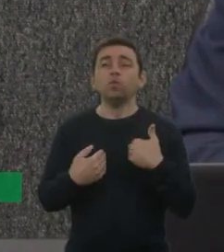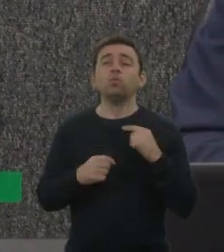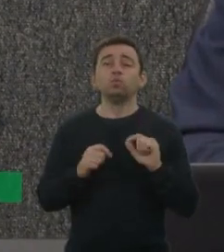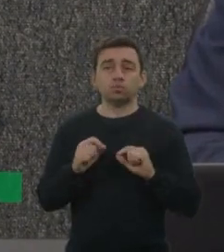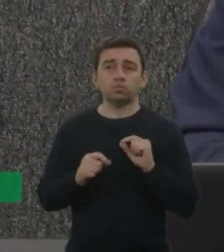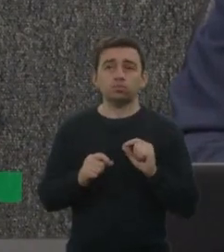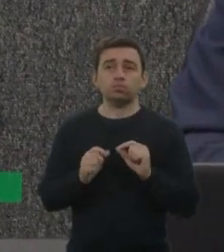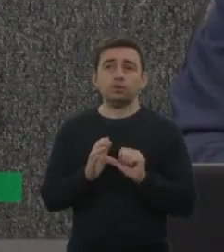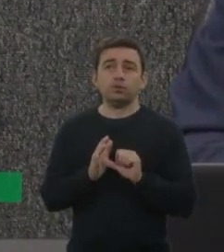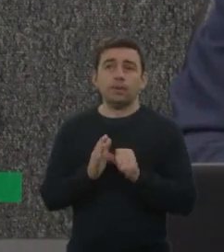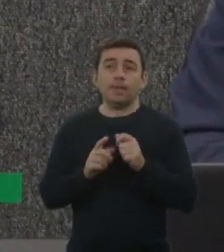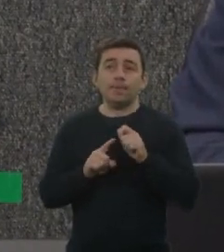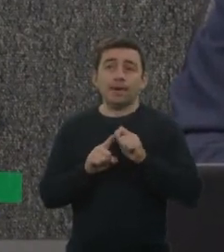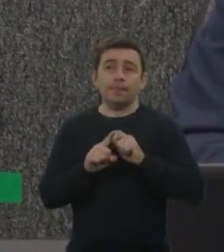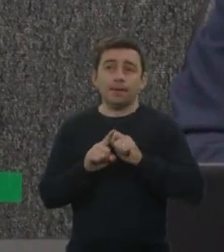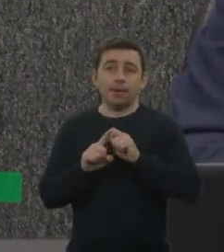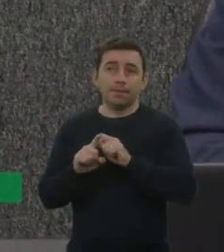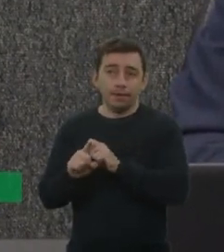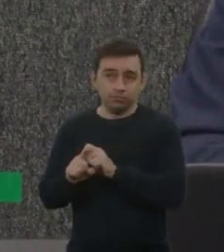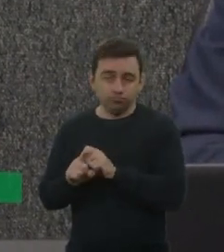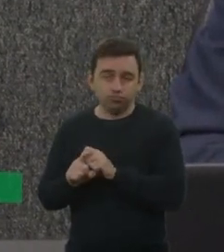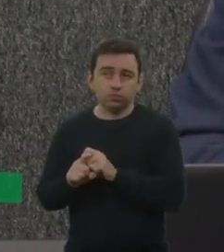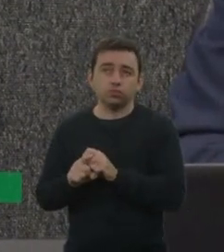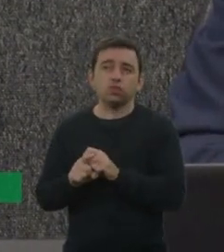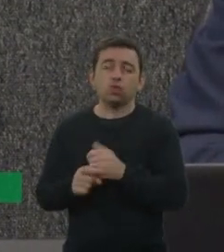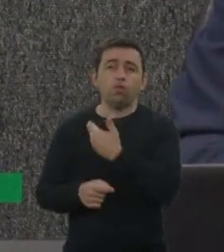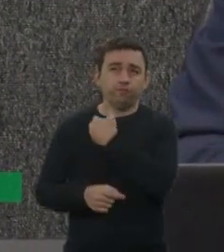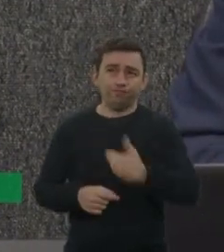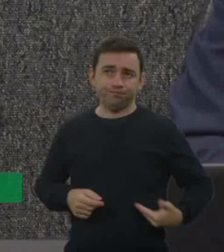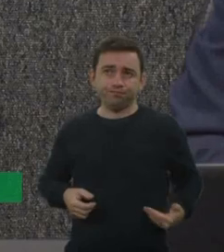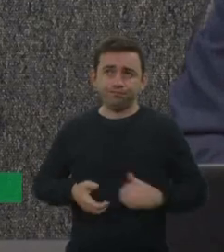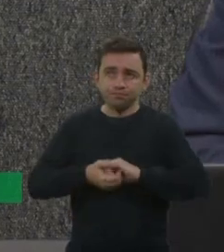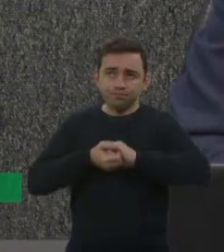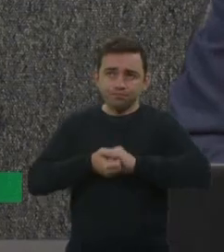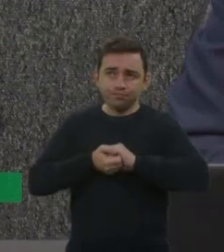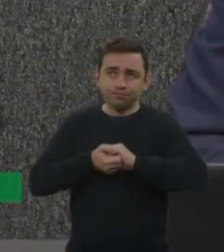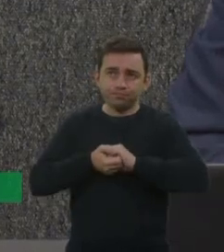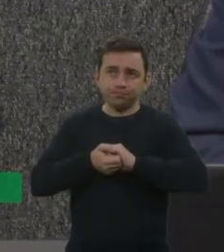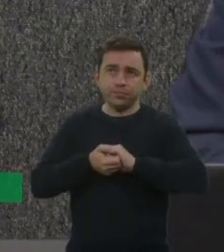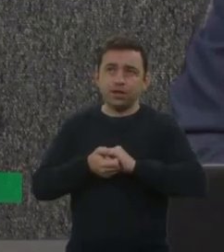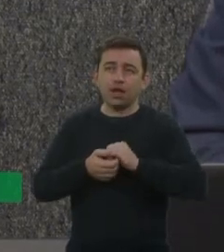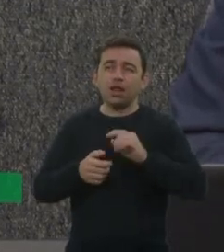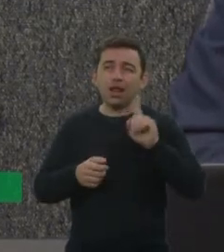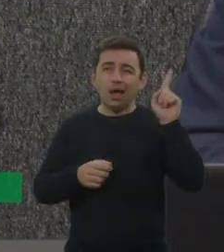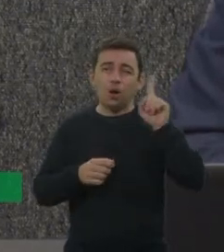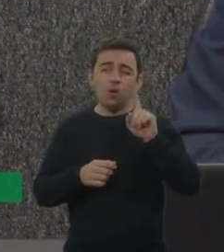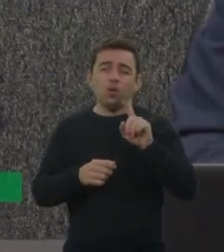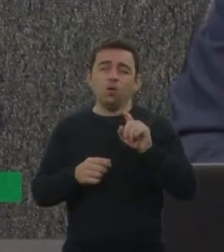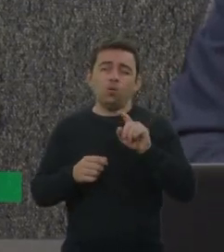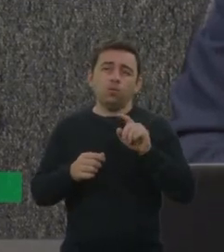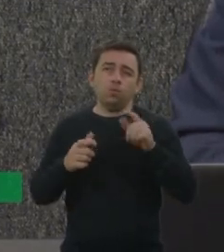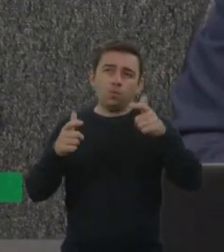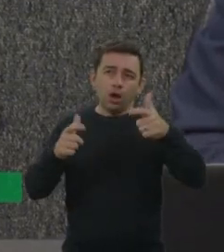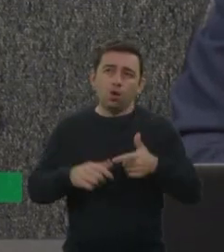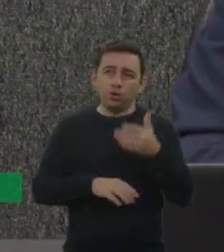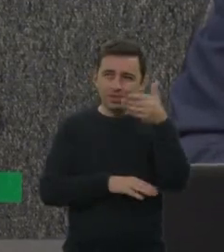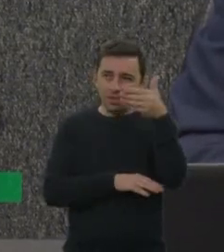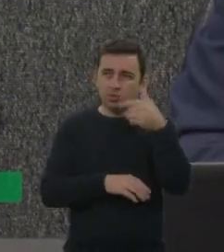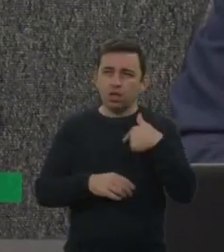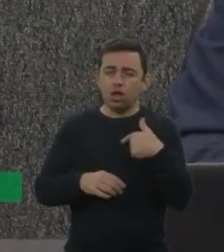nos primeiros meses do governo Luiz Henrique, num auditório de um hotel, e a Janine